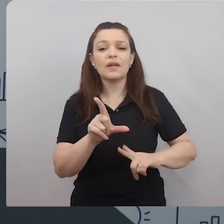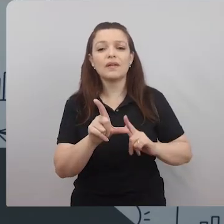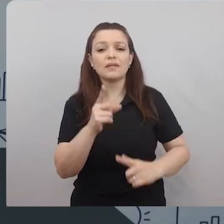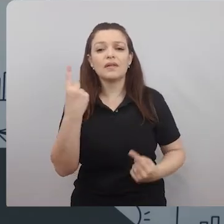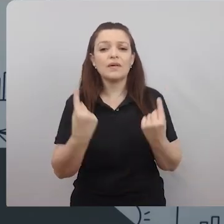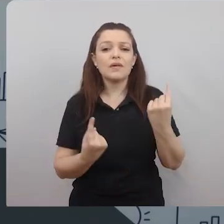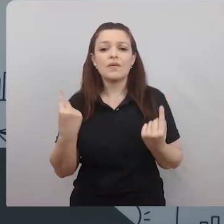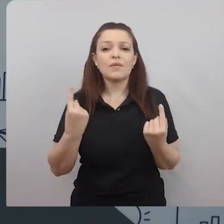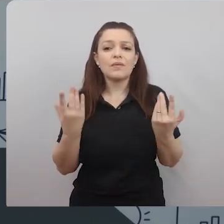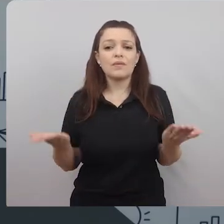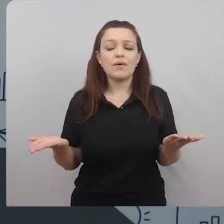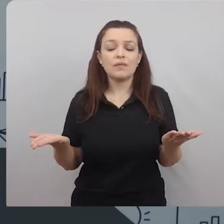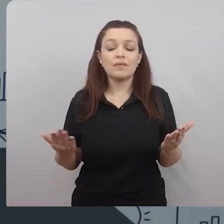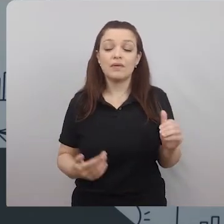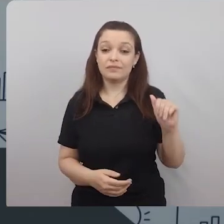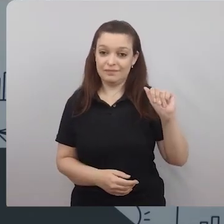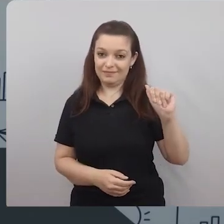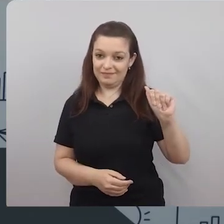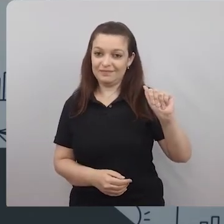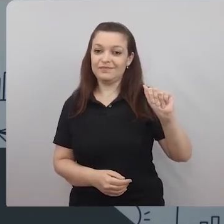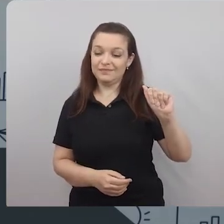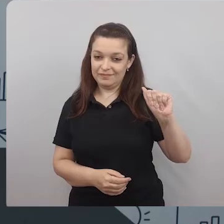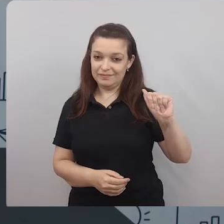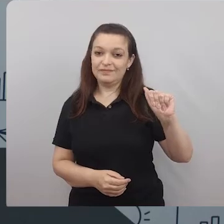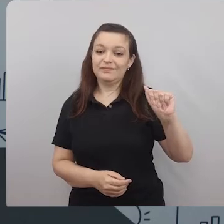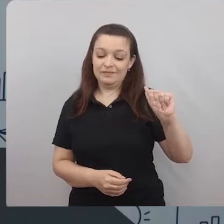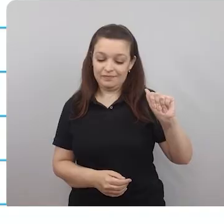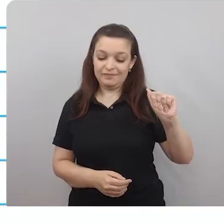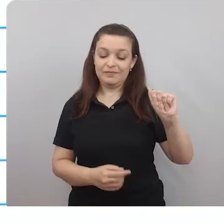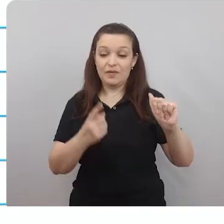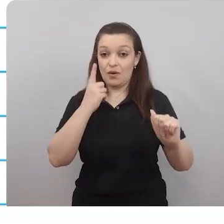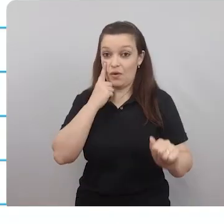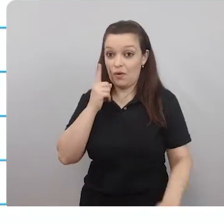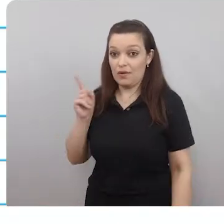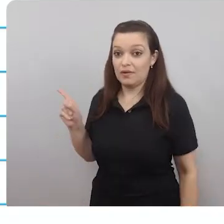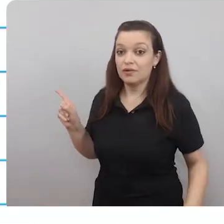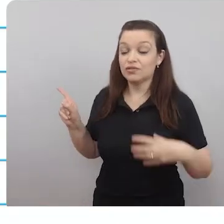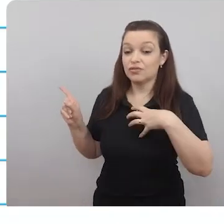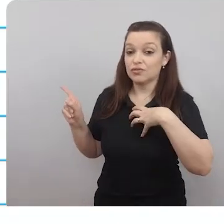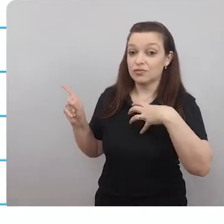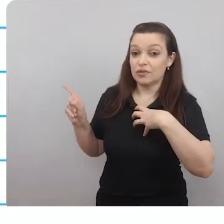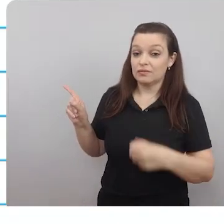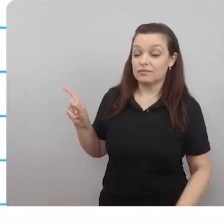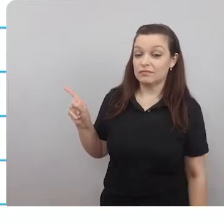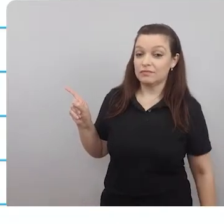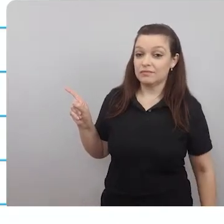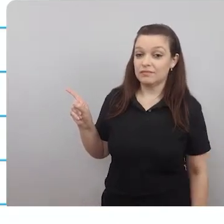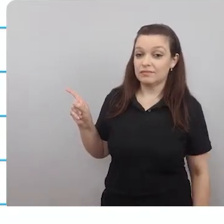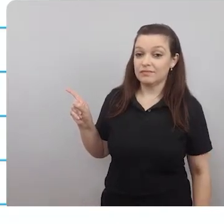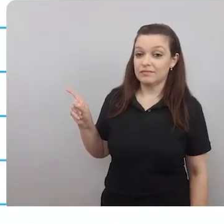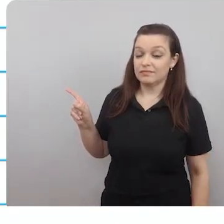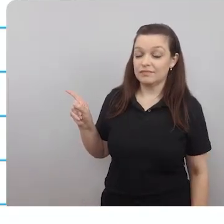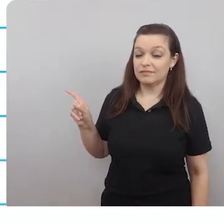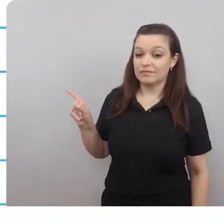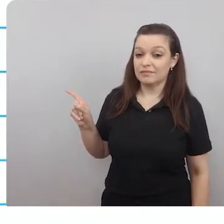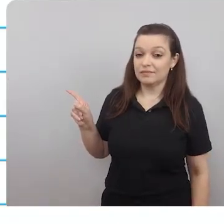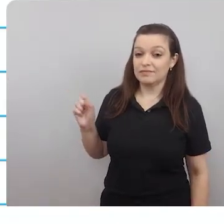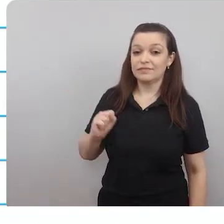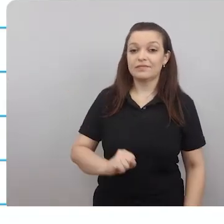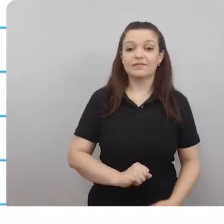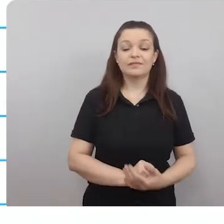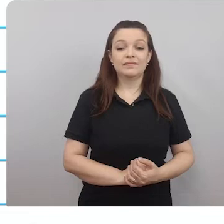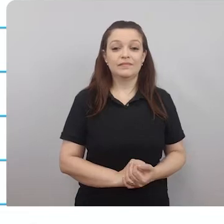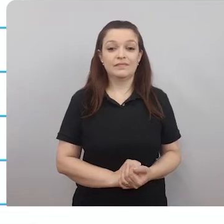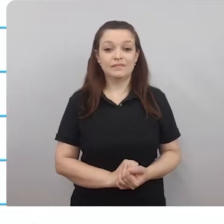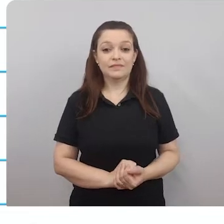letra M, nós temos a letra A, que nós vamos subir, descer e fazer